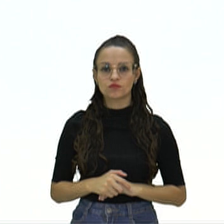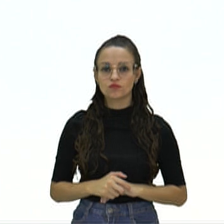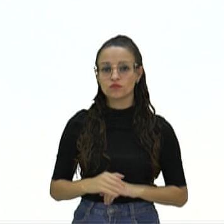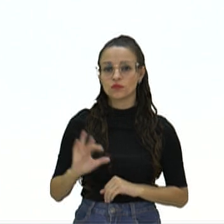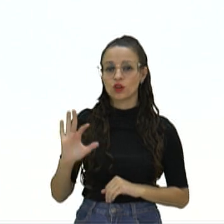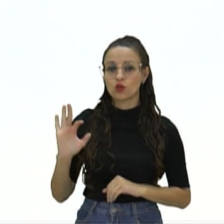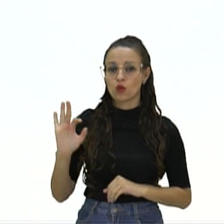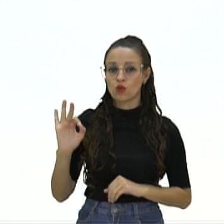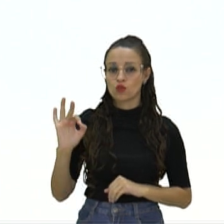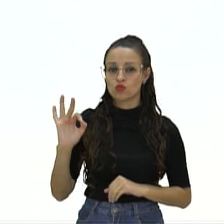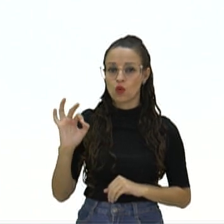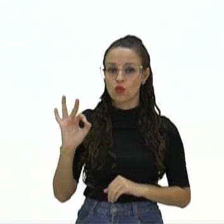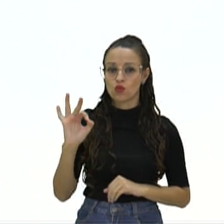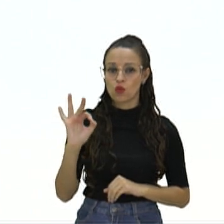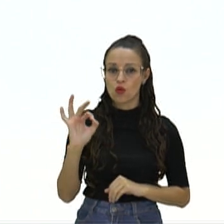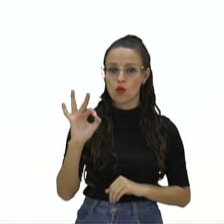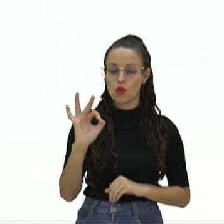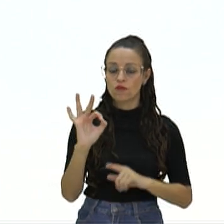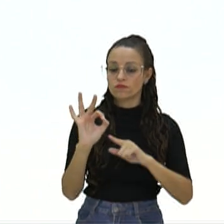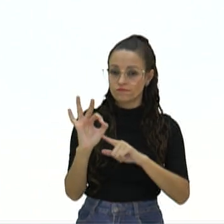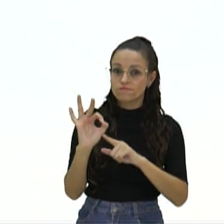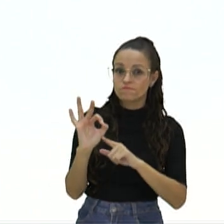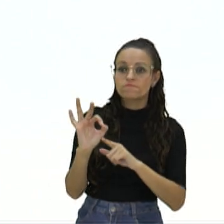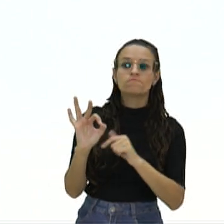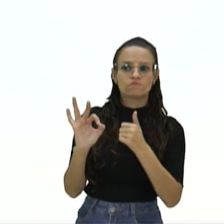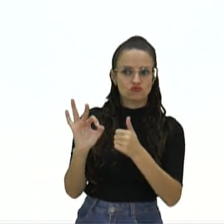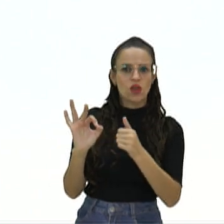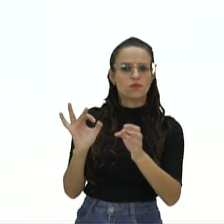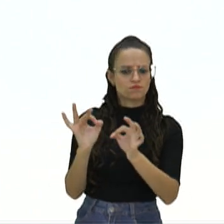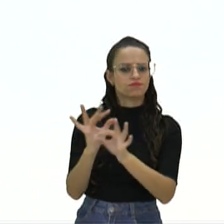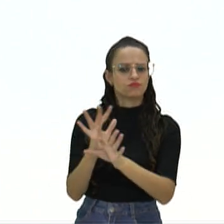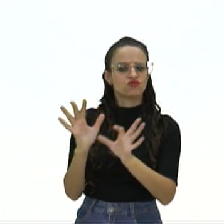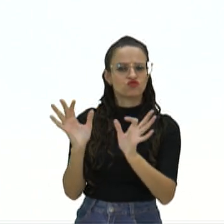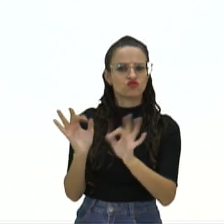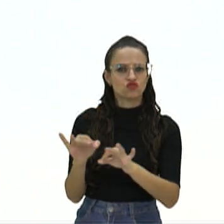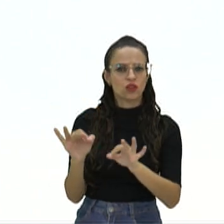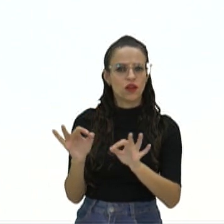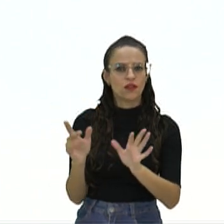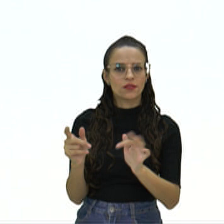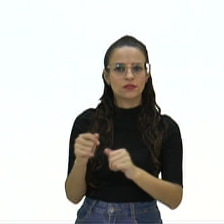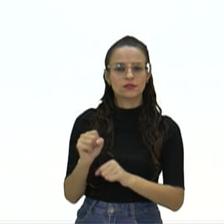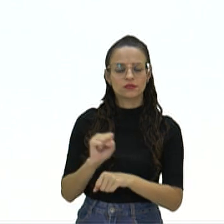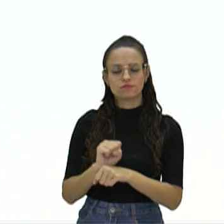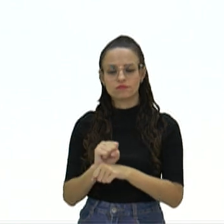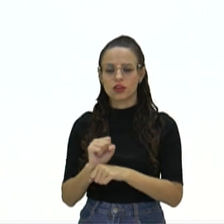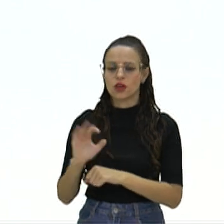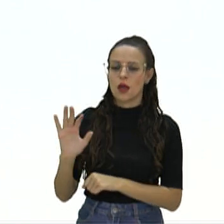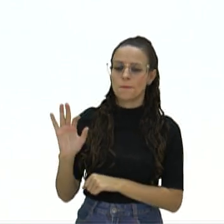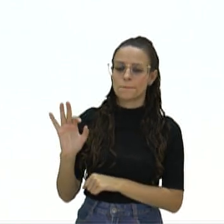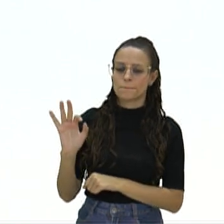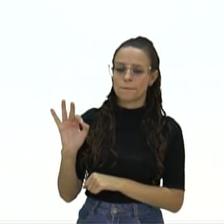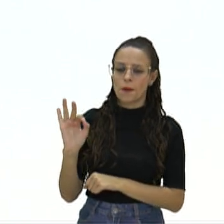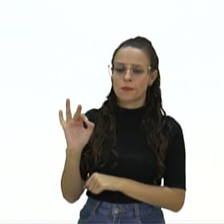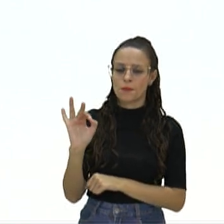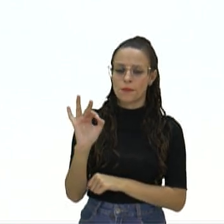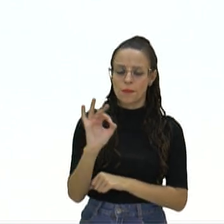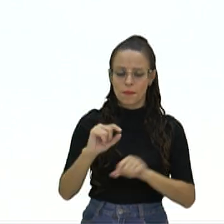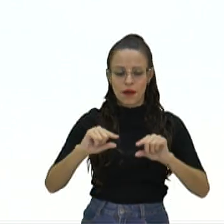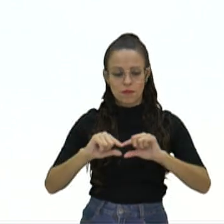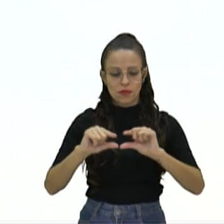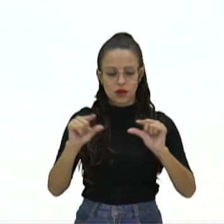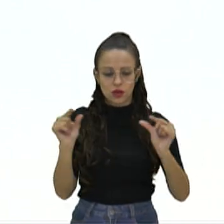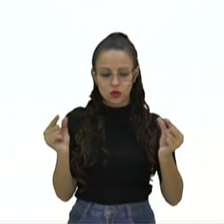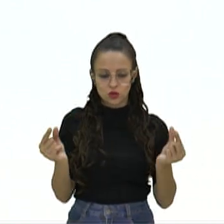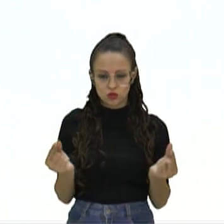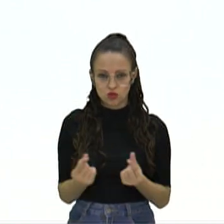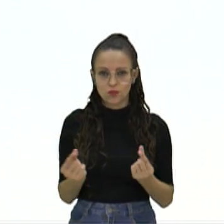pronto, né? A gente vai chamar depois de folículo. O folículo está se desenvolvendo para liberar o ovócito na tuba uterina. E